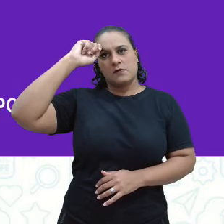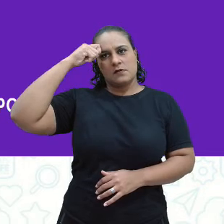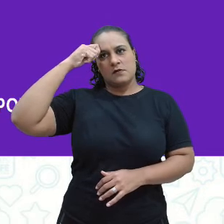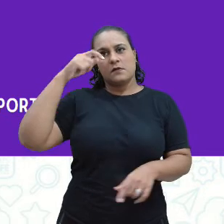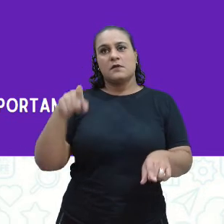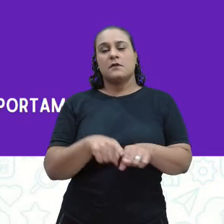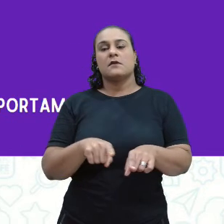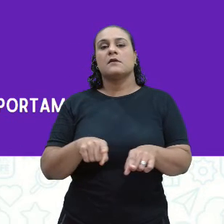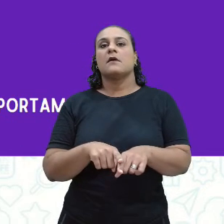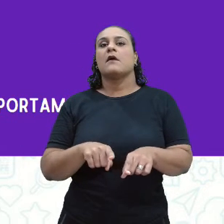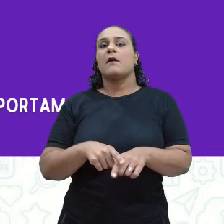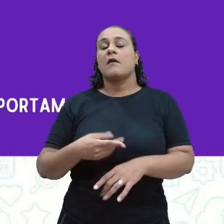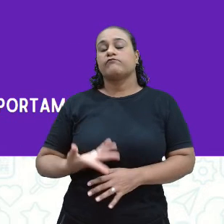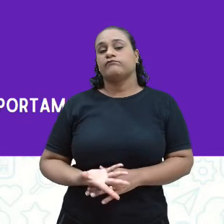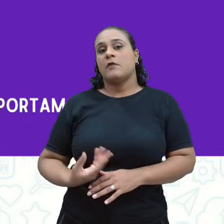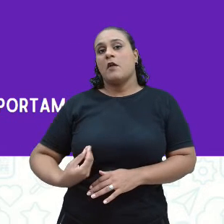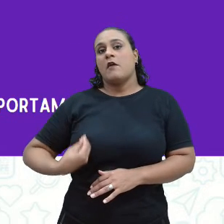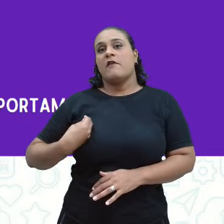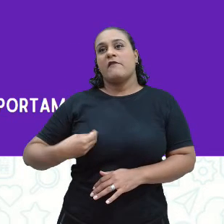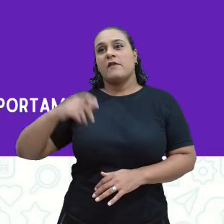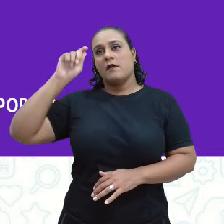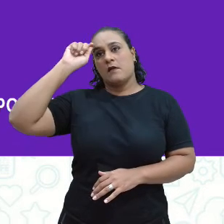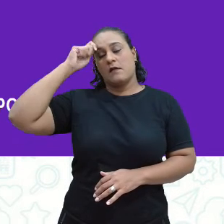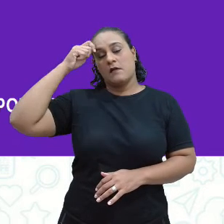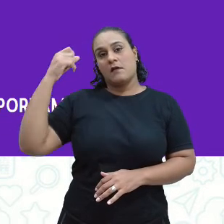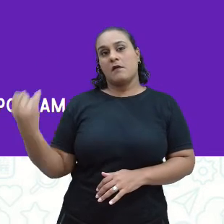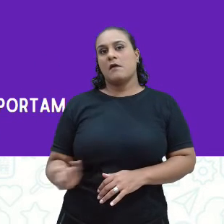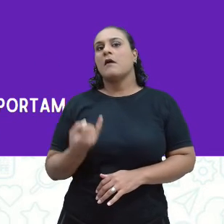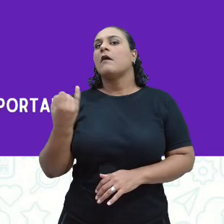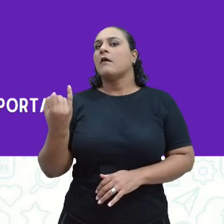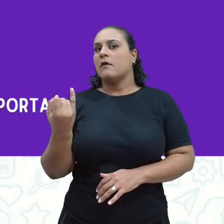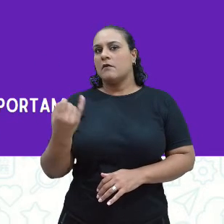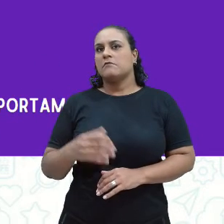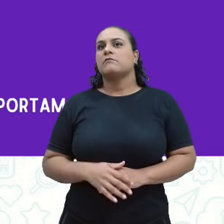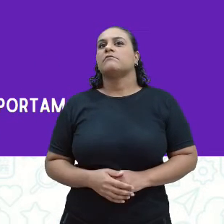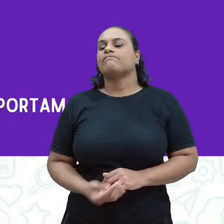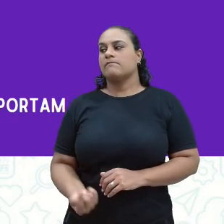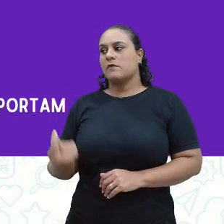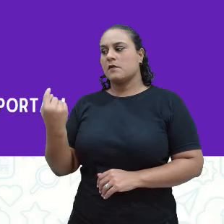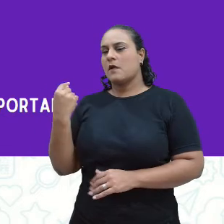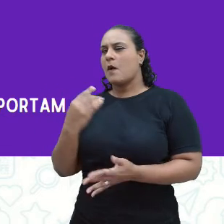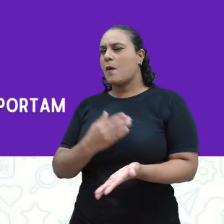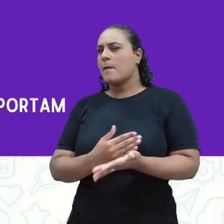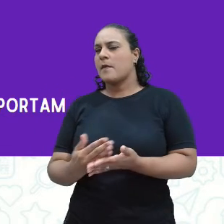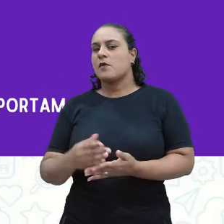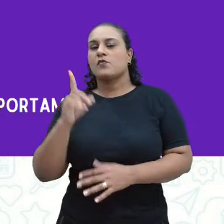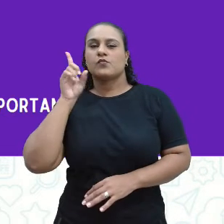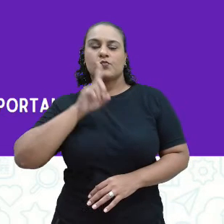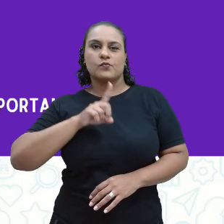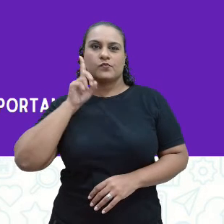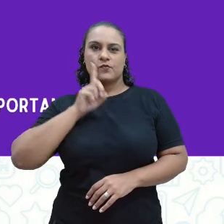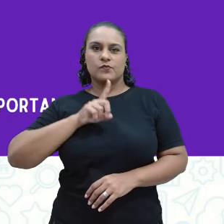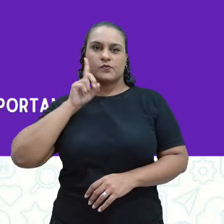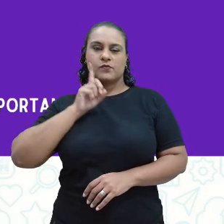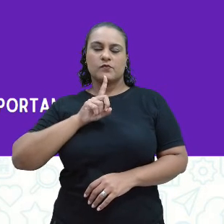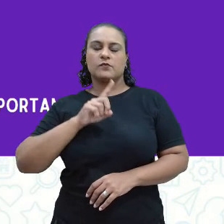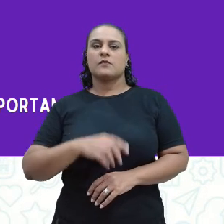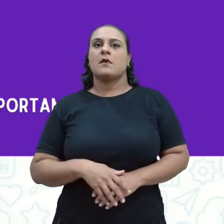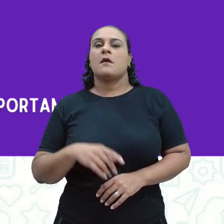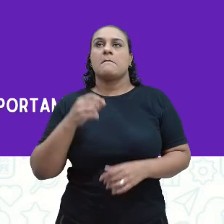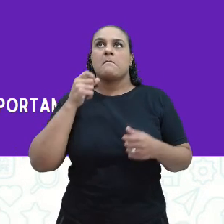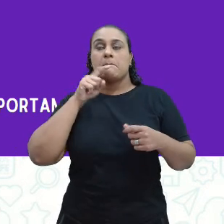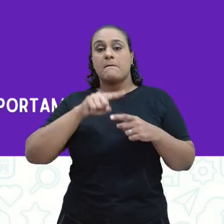e Vidas Negras Importam também, que é uma das mais recentes aí, que começou lá nos Estados Unidos, né? Mas tomou